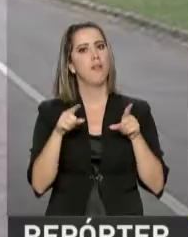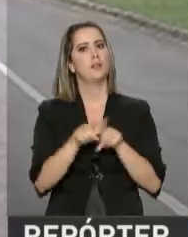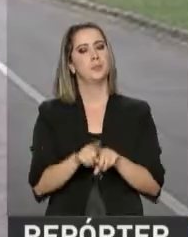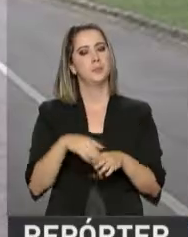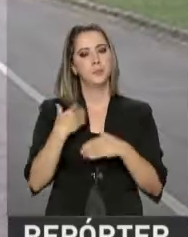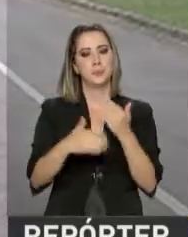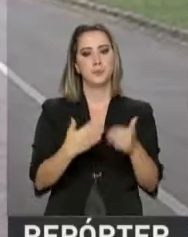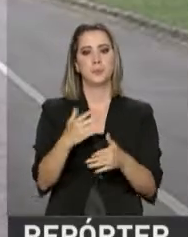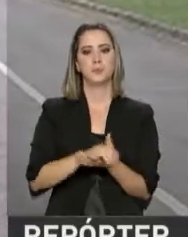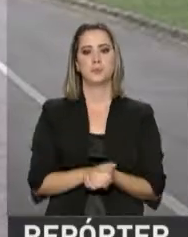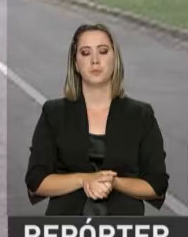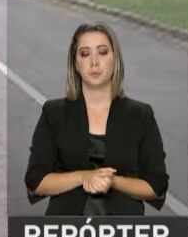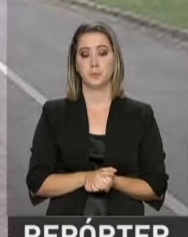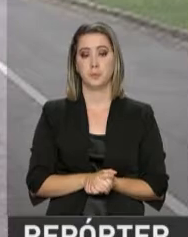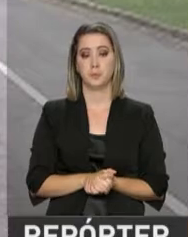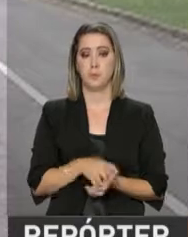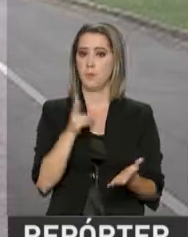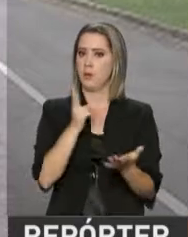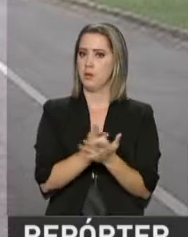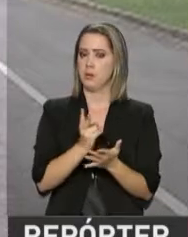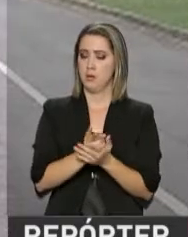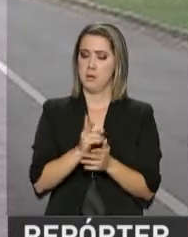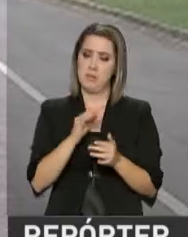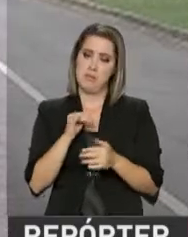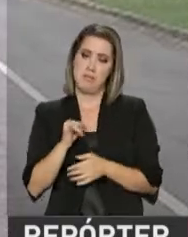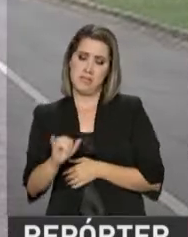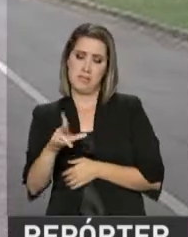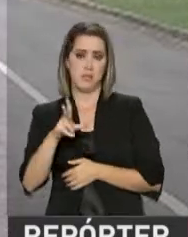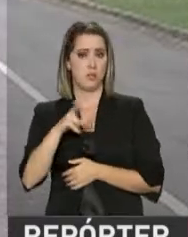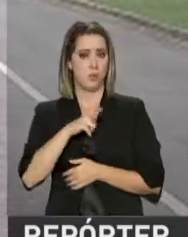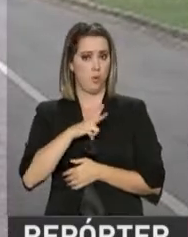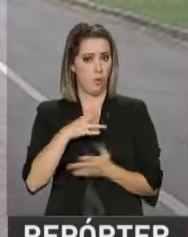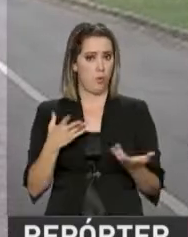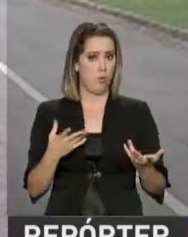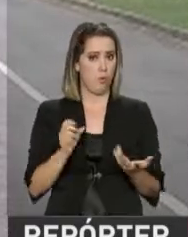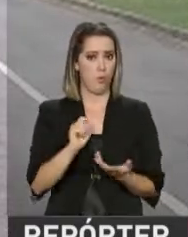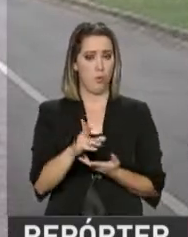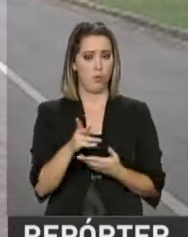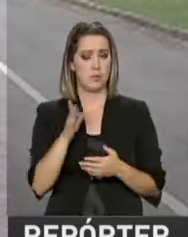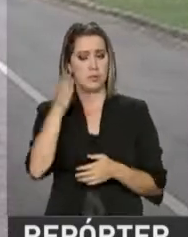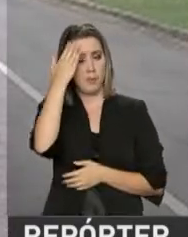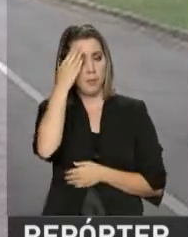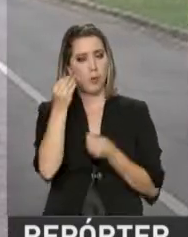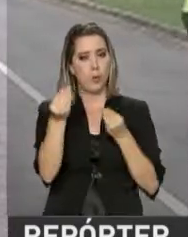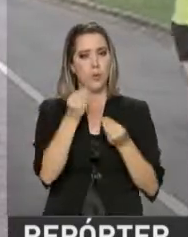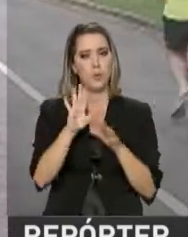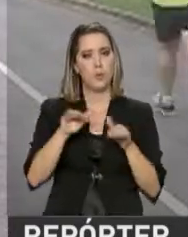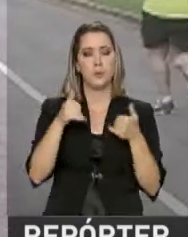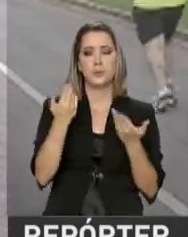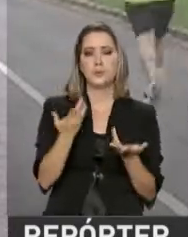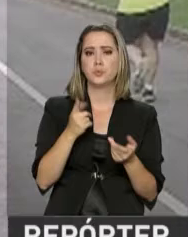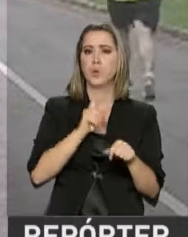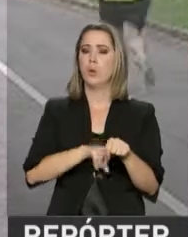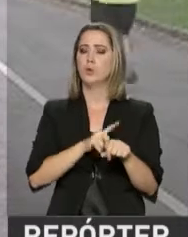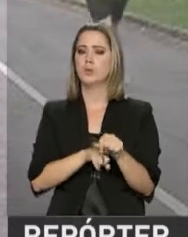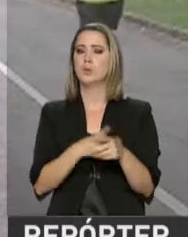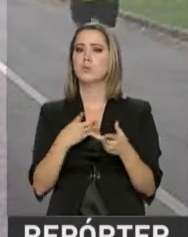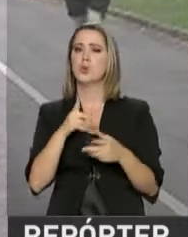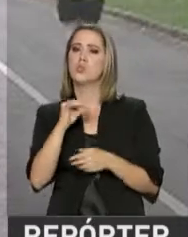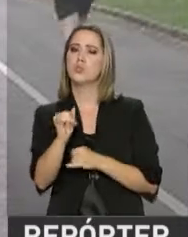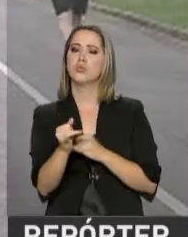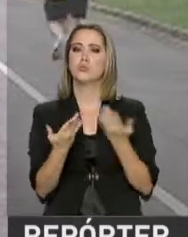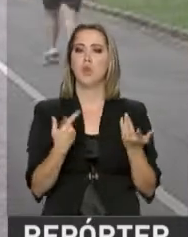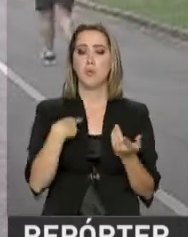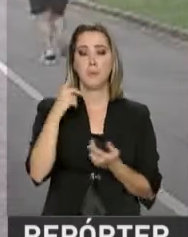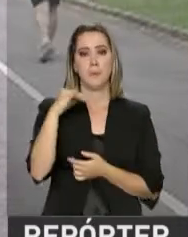né? Independentemente de ser uma escolha pessoal, saber como, com qual frequência e quantos brasileiros se exercitam é importante para o